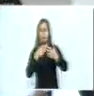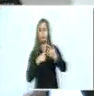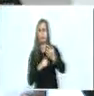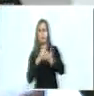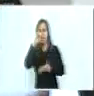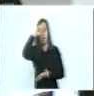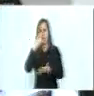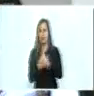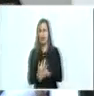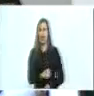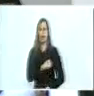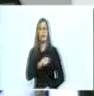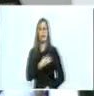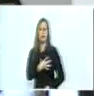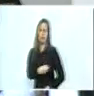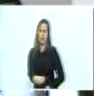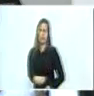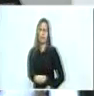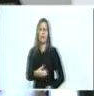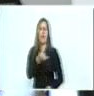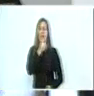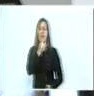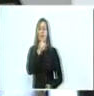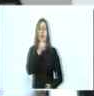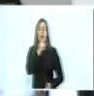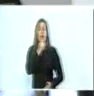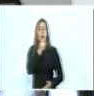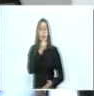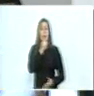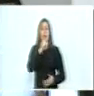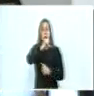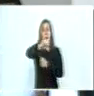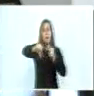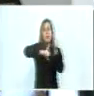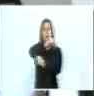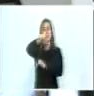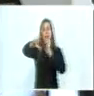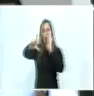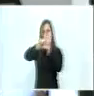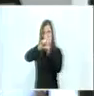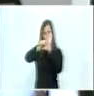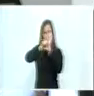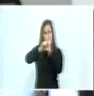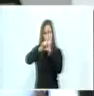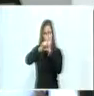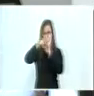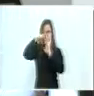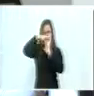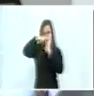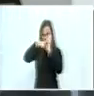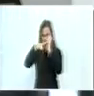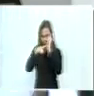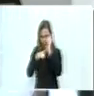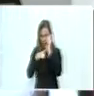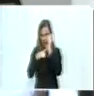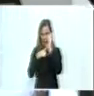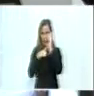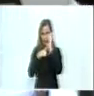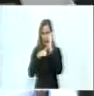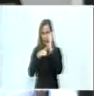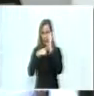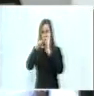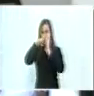decisões. Exemplo disso foi a alteração da lei que estabelece como regra a guarda